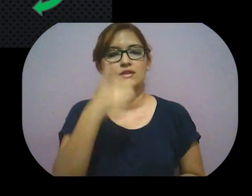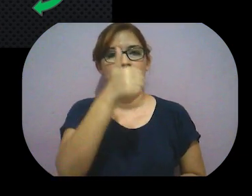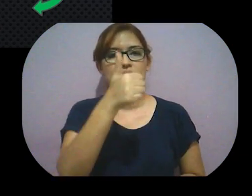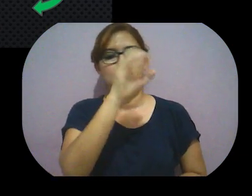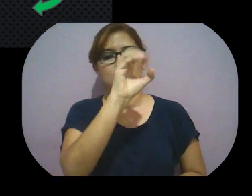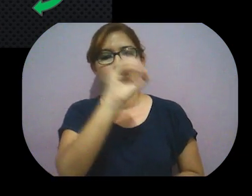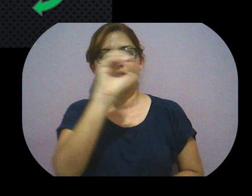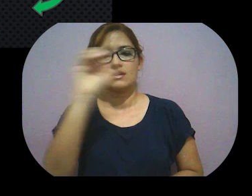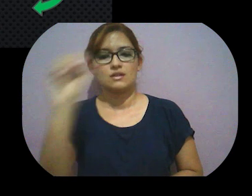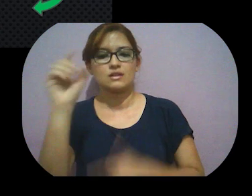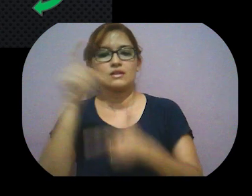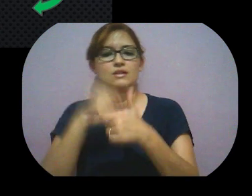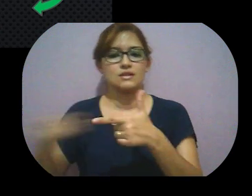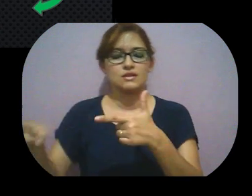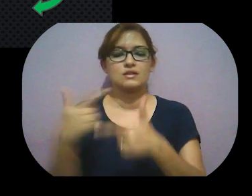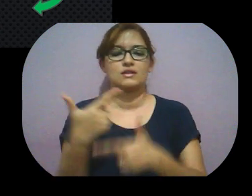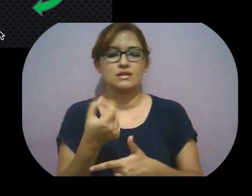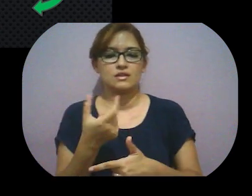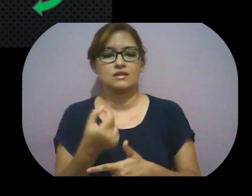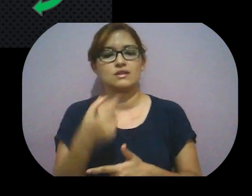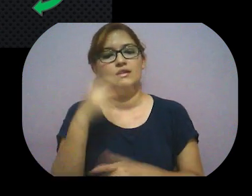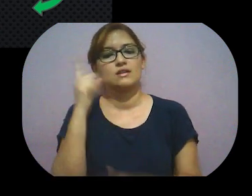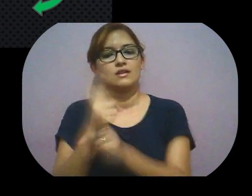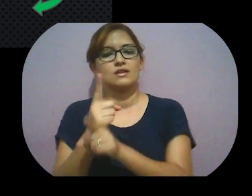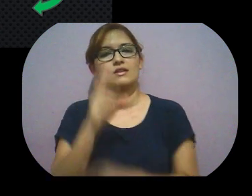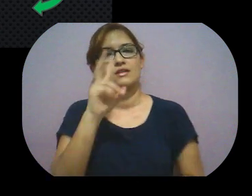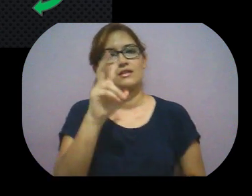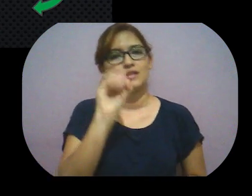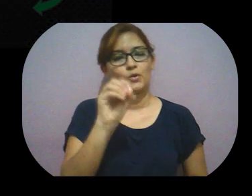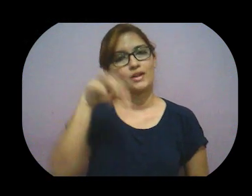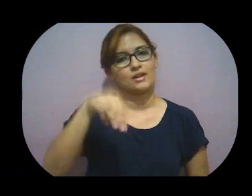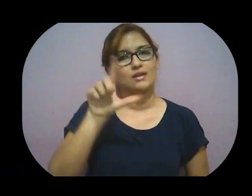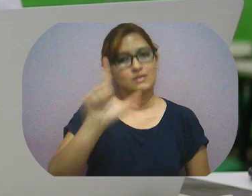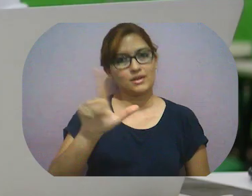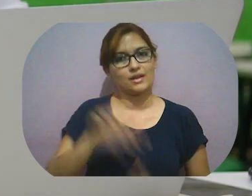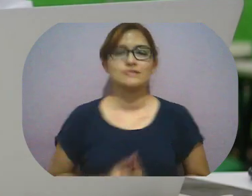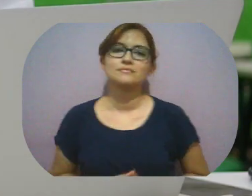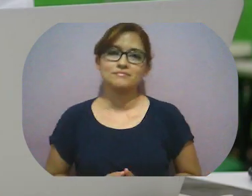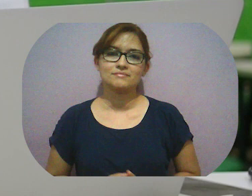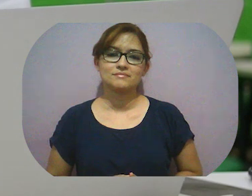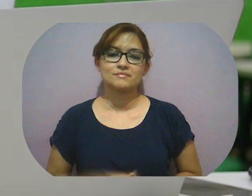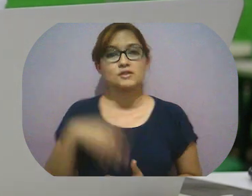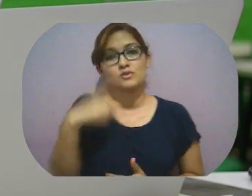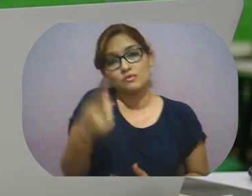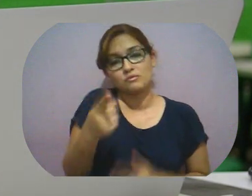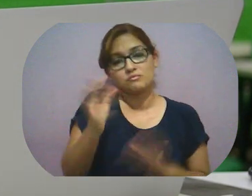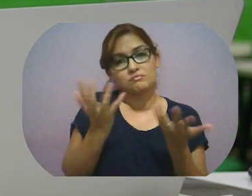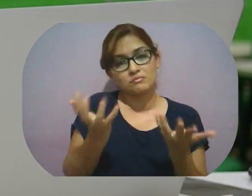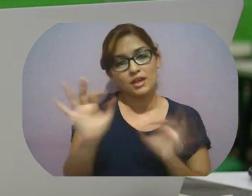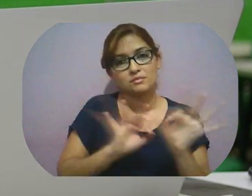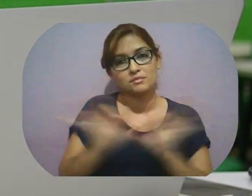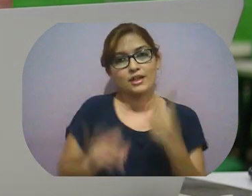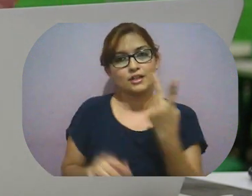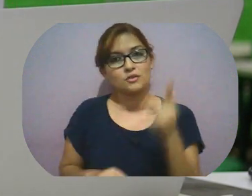isolando o VC, eu vou ter 1000 dividido por 20, resultado 50 ml. Ok? Então, aí se você quer preparar